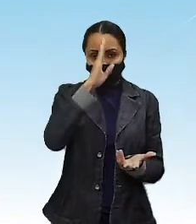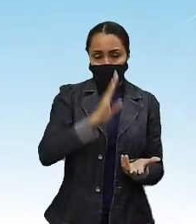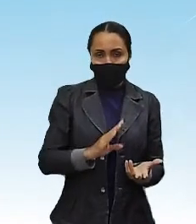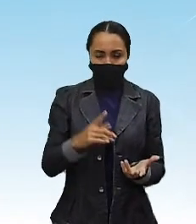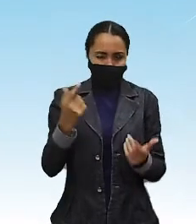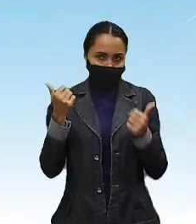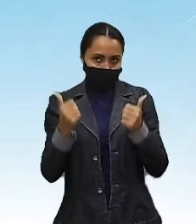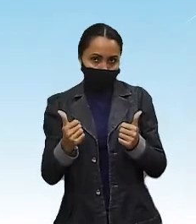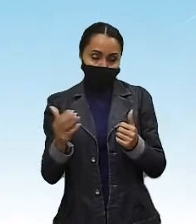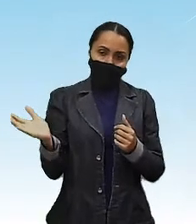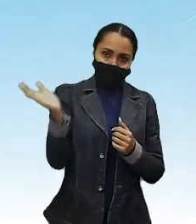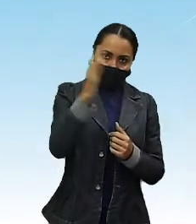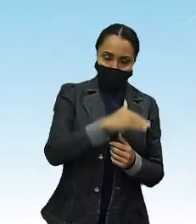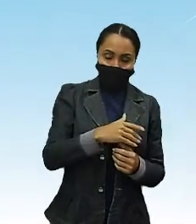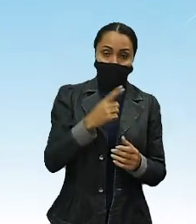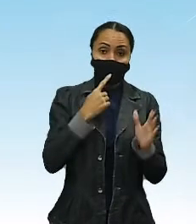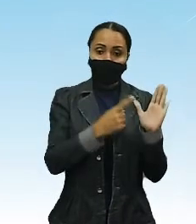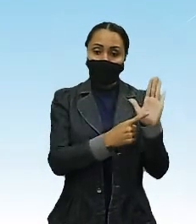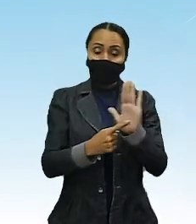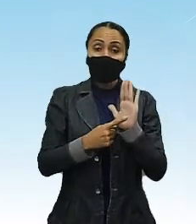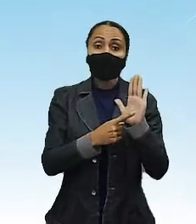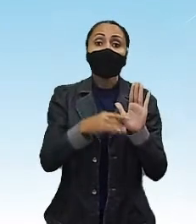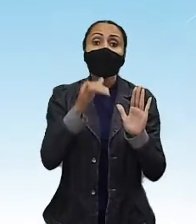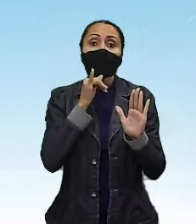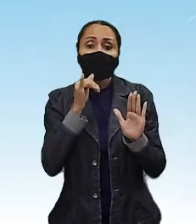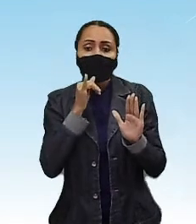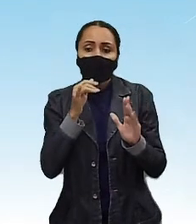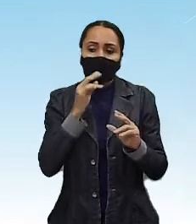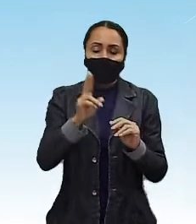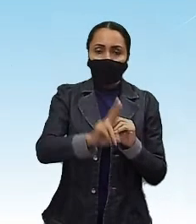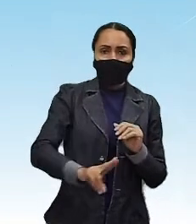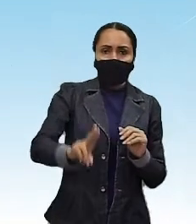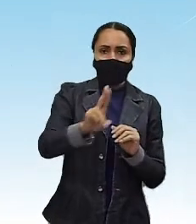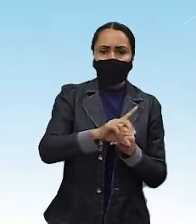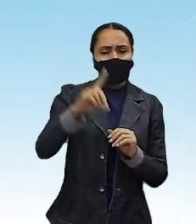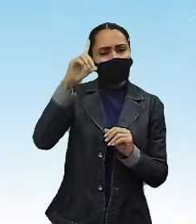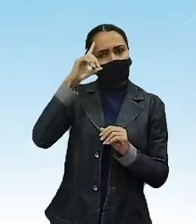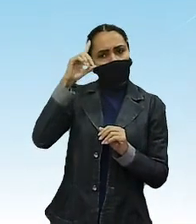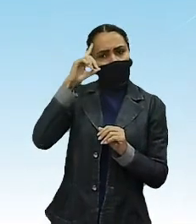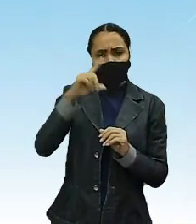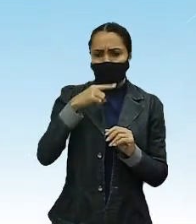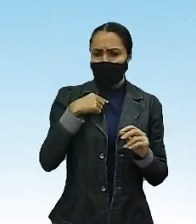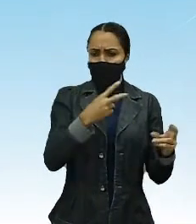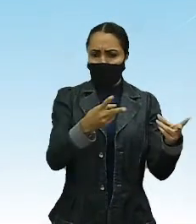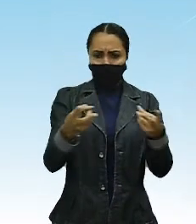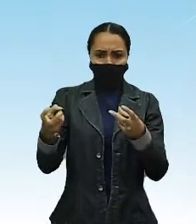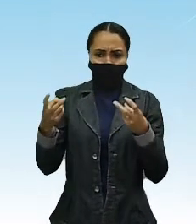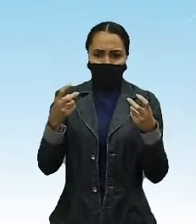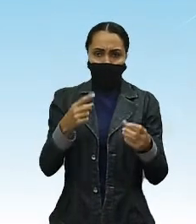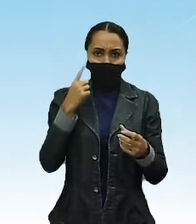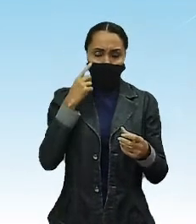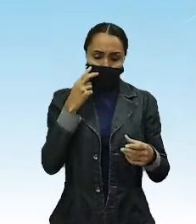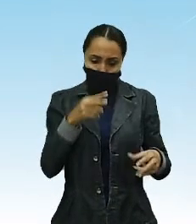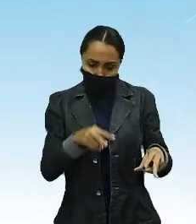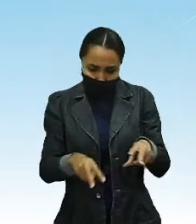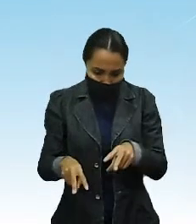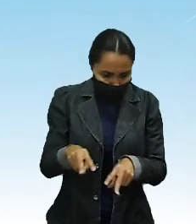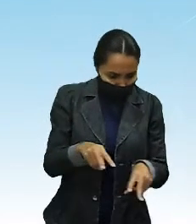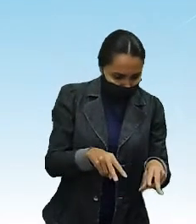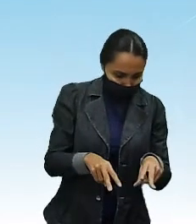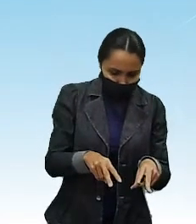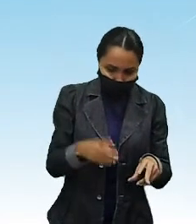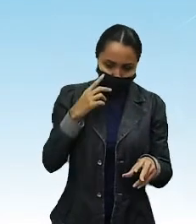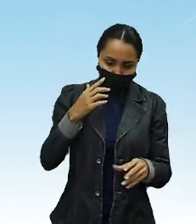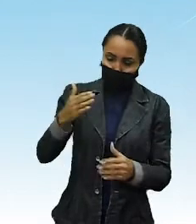Combinado? Vamos lá agora que eu vou te mostrar um exemplo que a gente usa no dia a dia e você não percebe. Né? Tem que olhar para o chão de vez em quando, para as